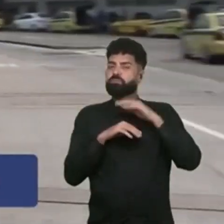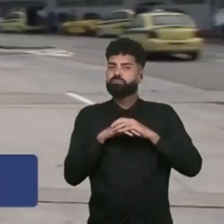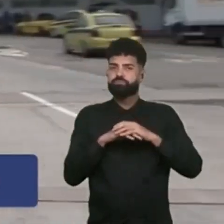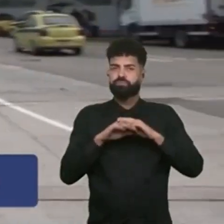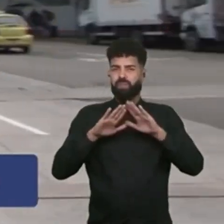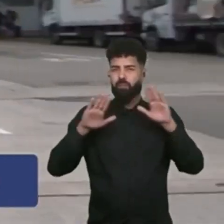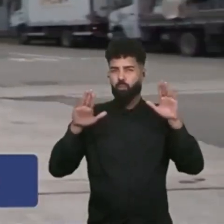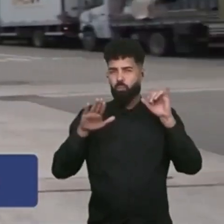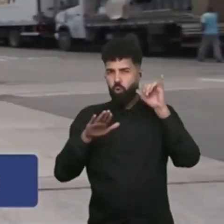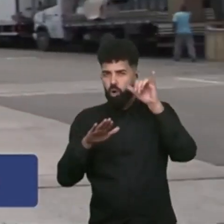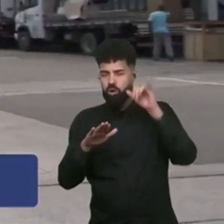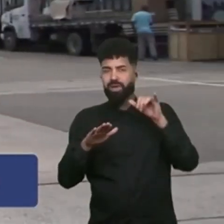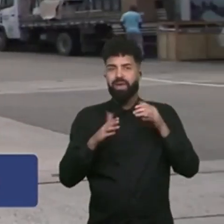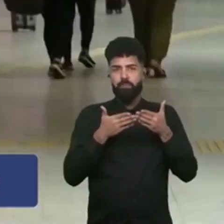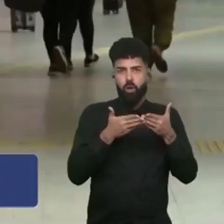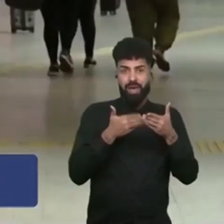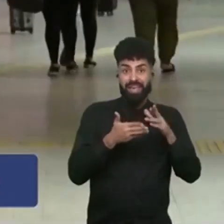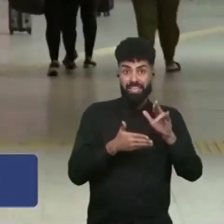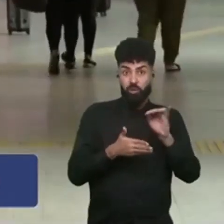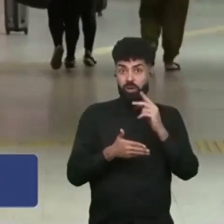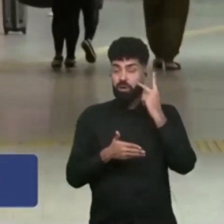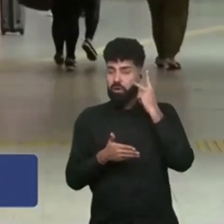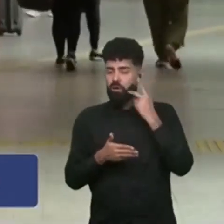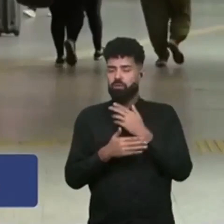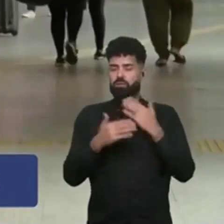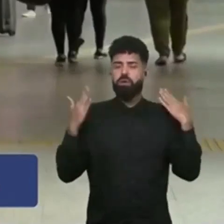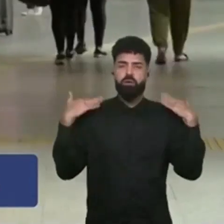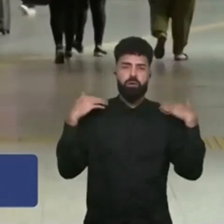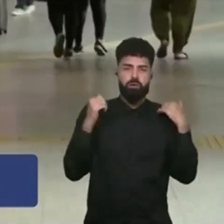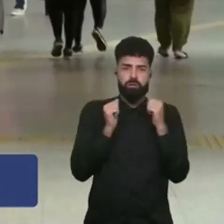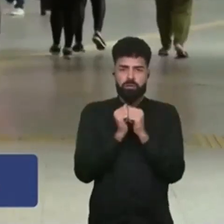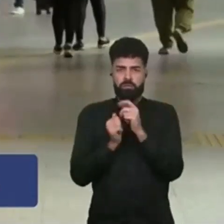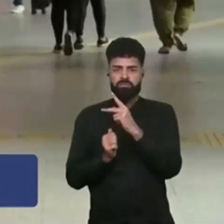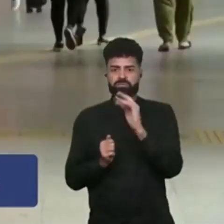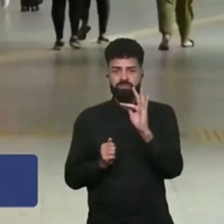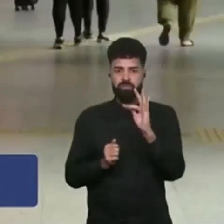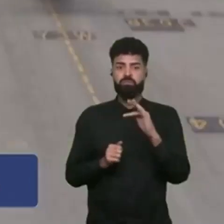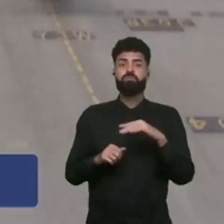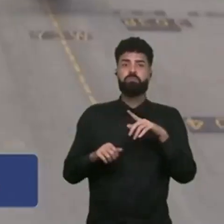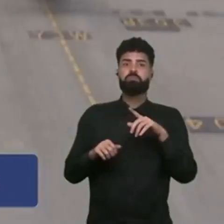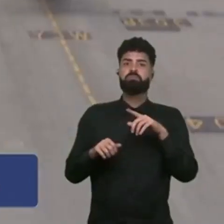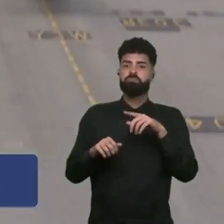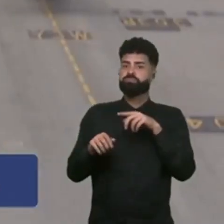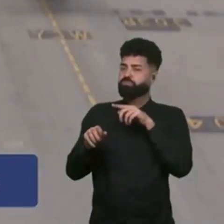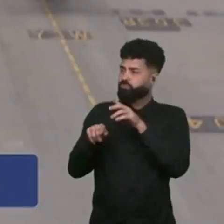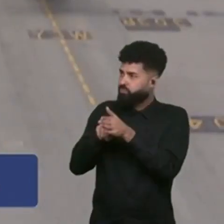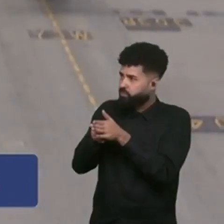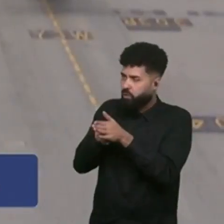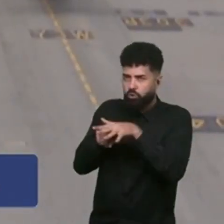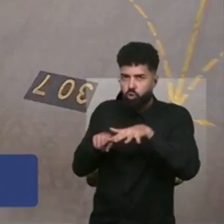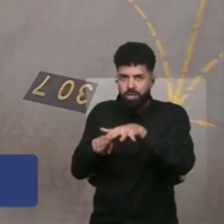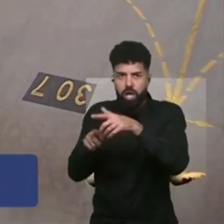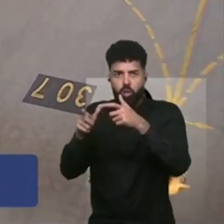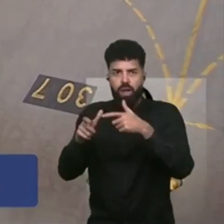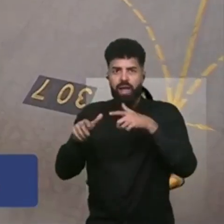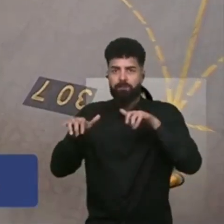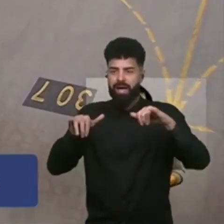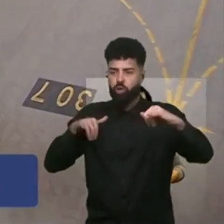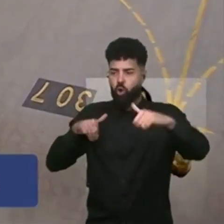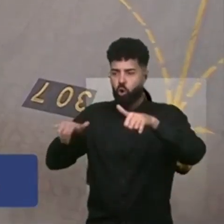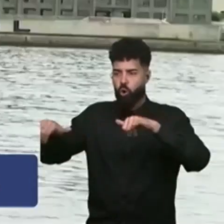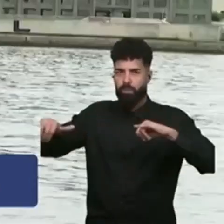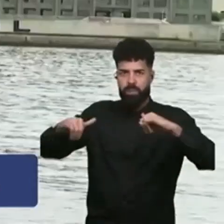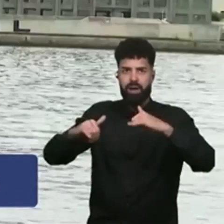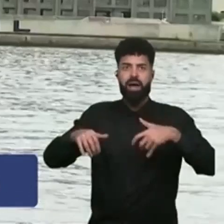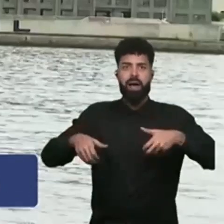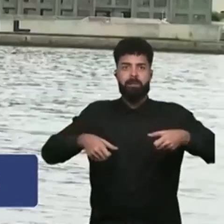quarta-feira, garantindo a ação conjunta das Forças Armadas, Polícia Federal e Polícia Rodoviária Federal nos portos do Rio